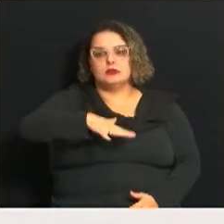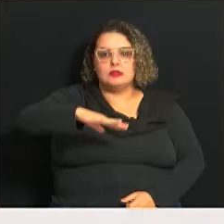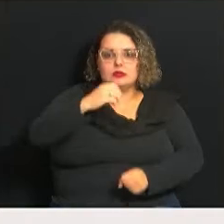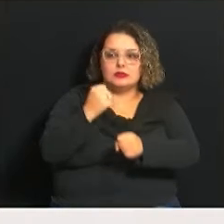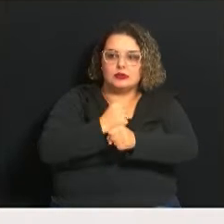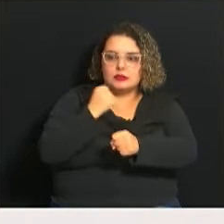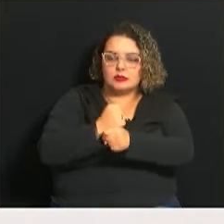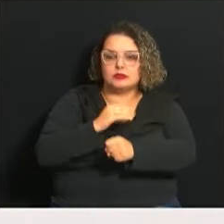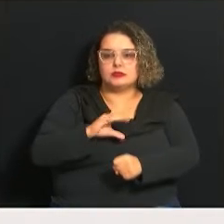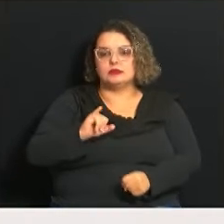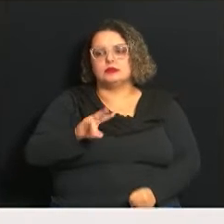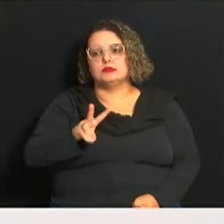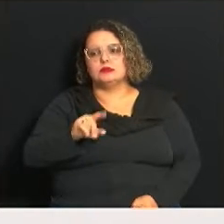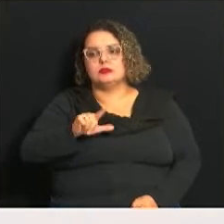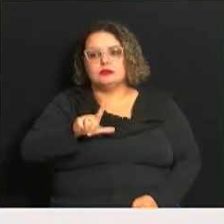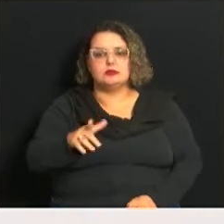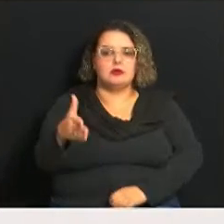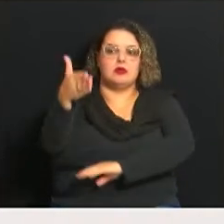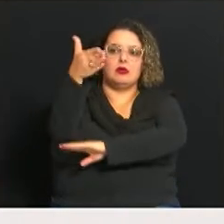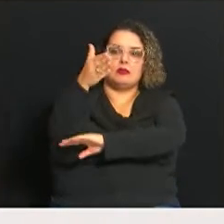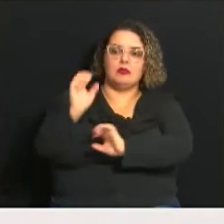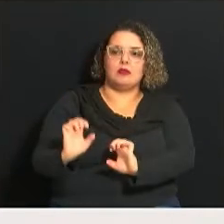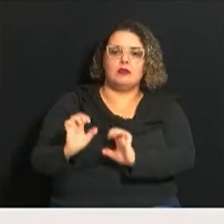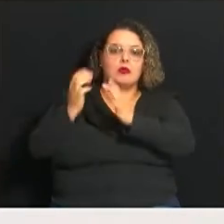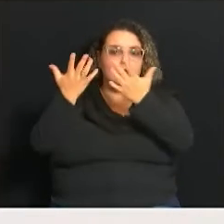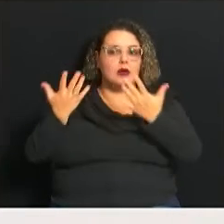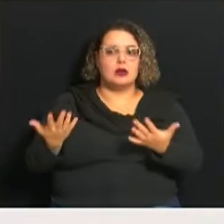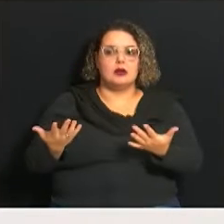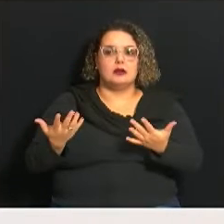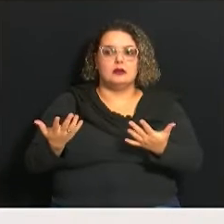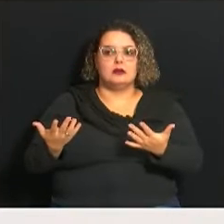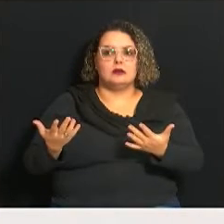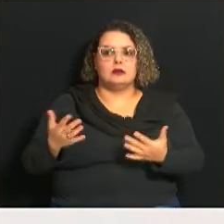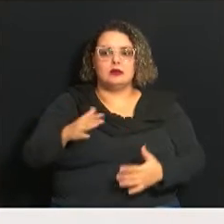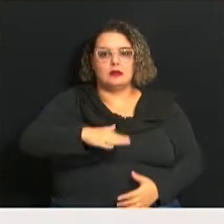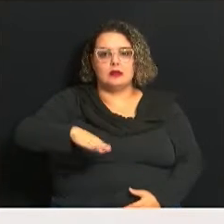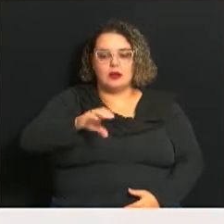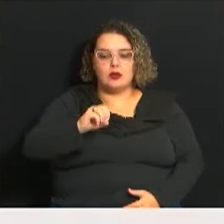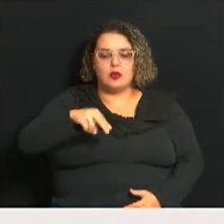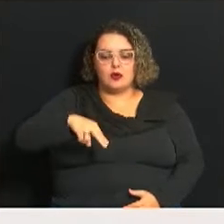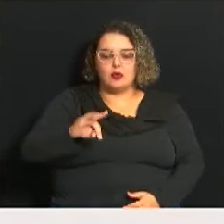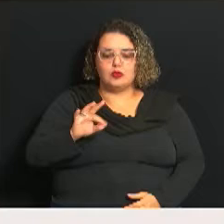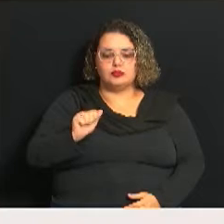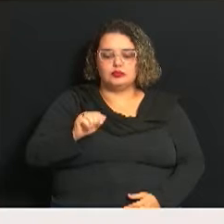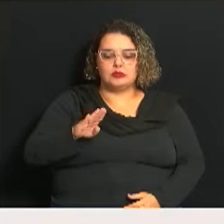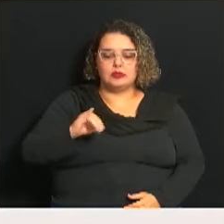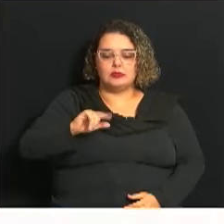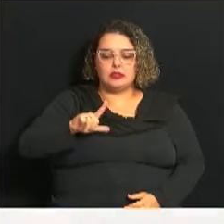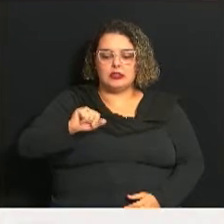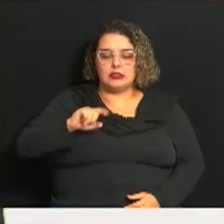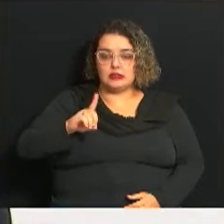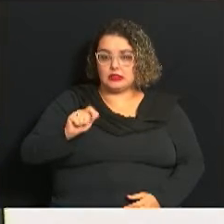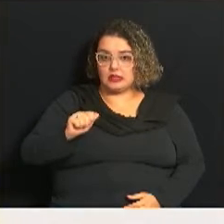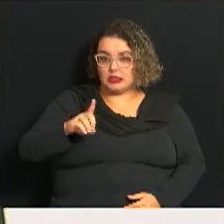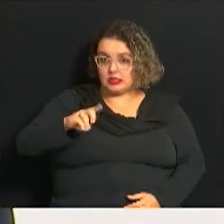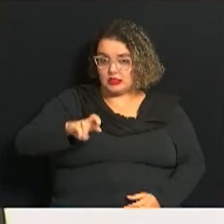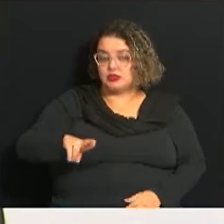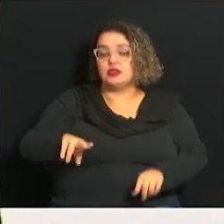construção, hotelaria e eventos, setor de contabilidade e bares e restaurantes.